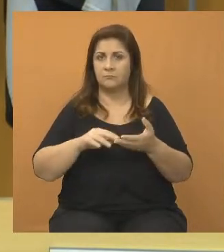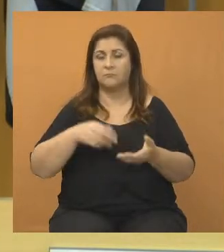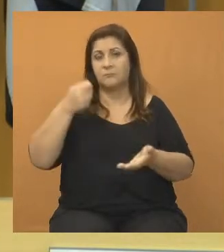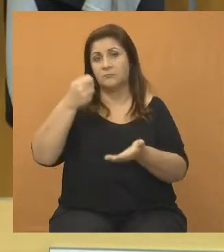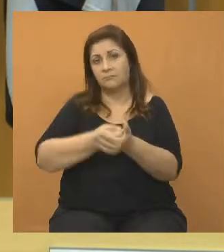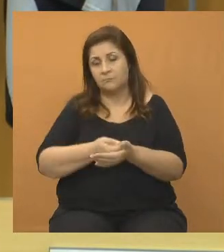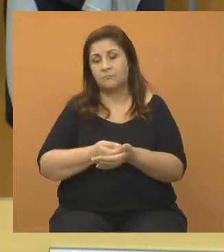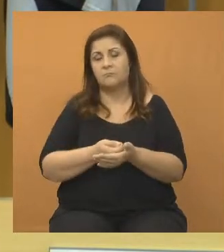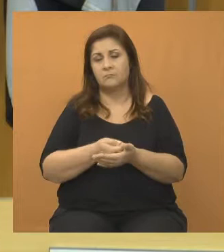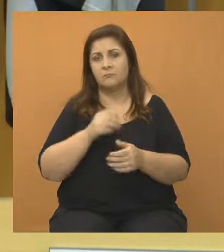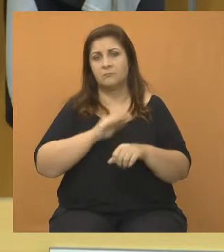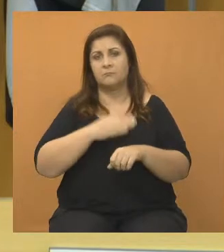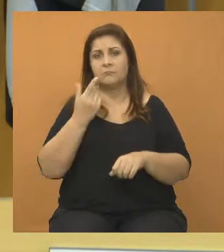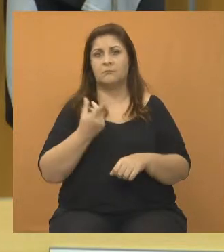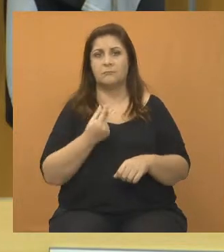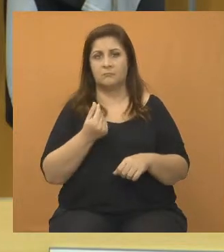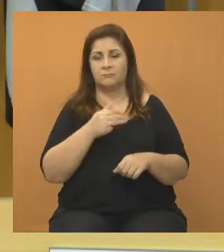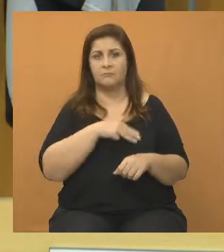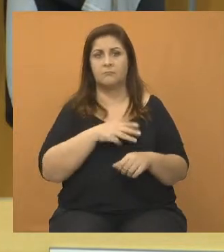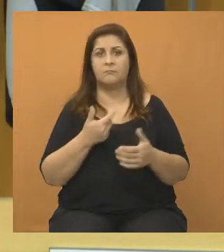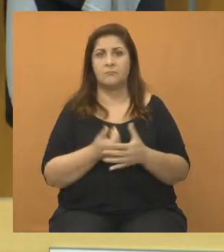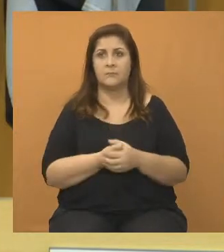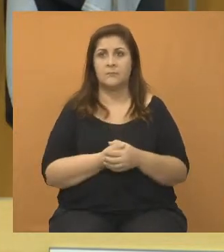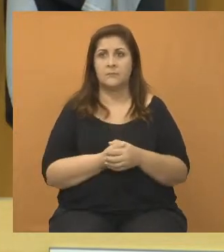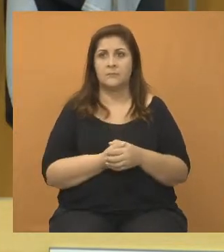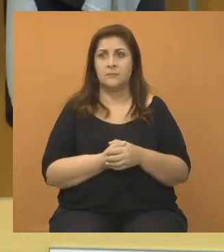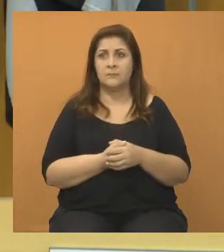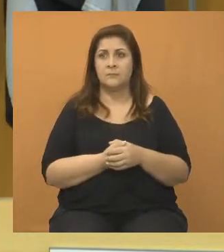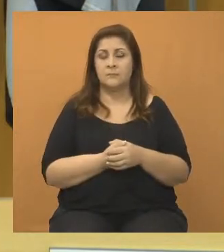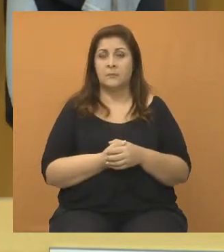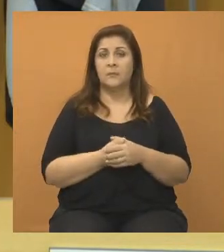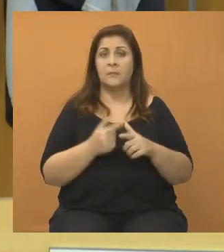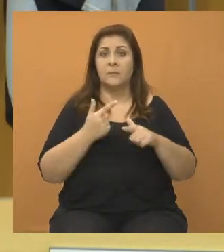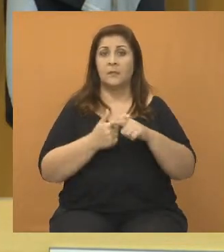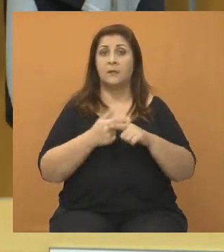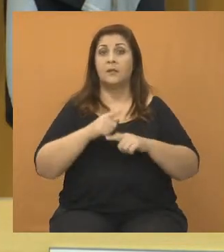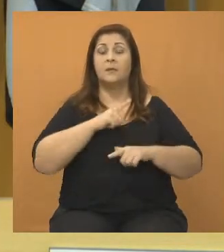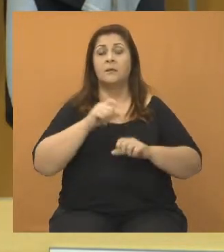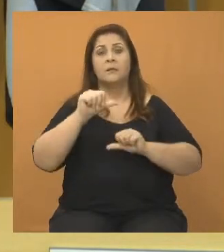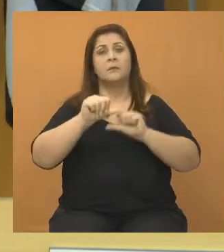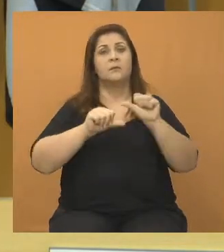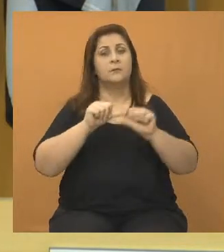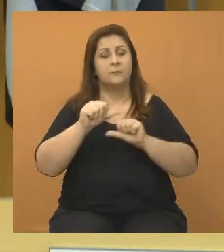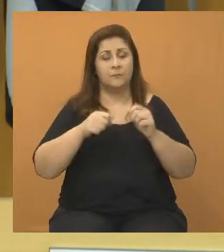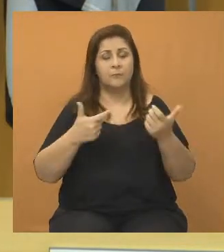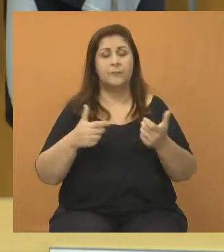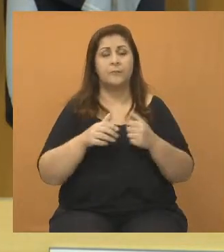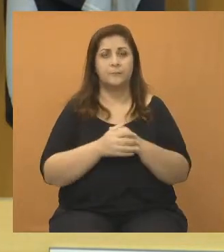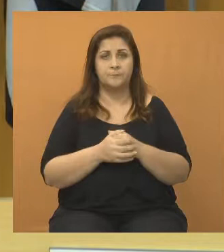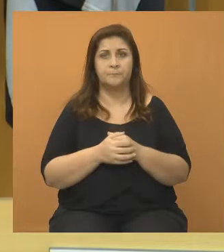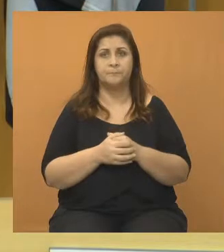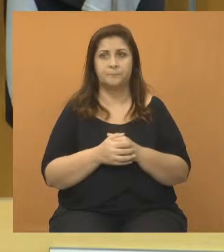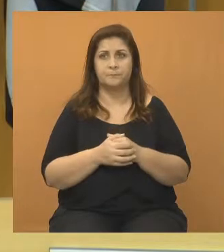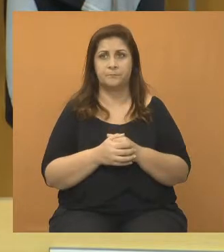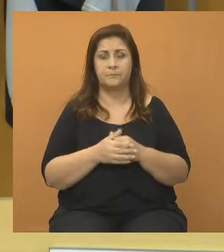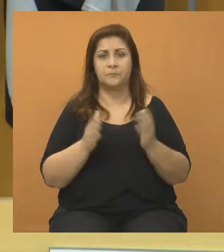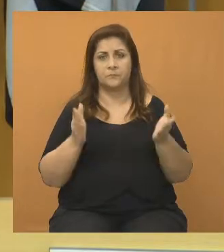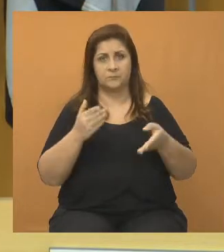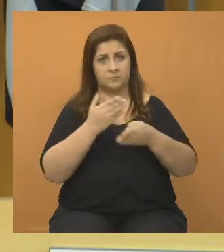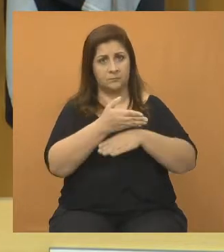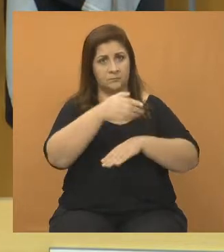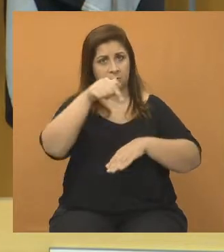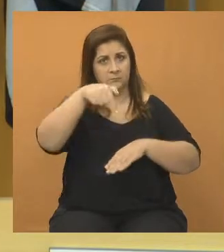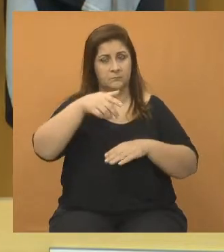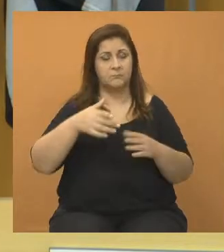acima dos reajustes, também por causa das reformas administrativas que foram, inclusive, aprovadas aqui nessa casa.